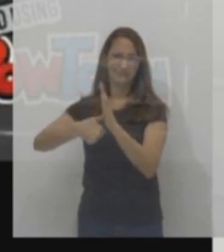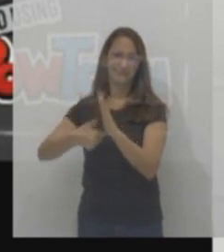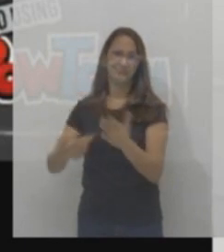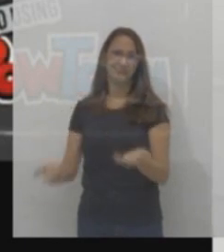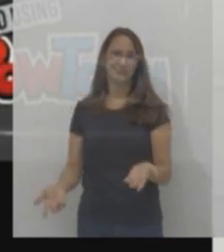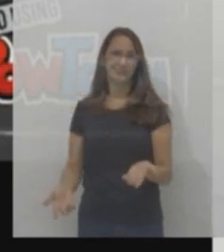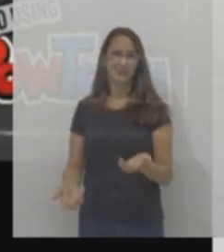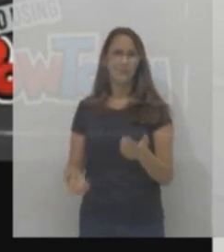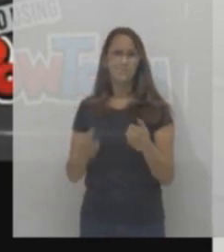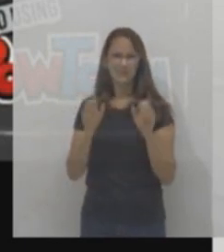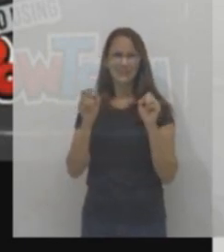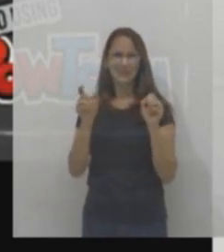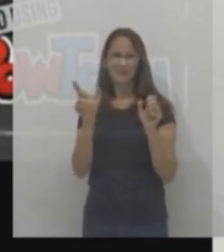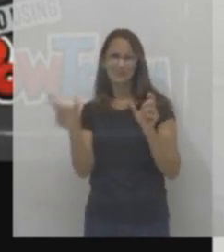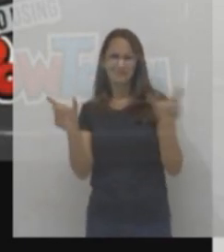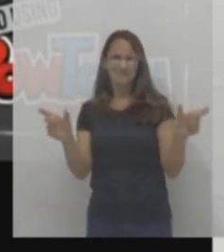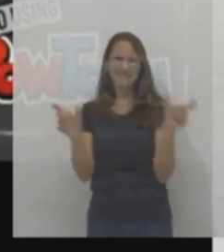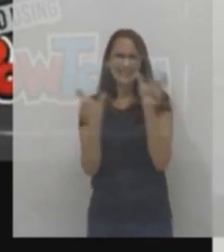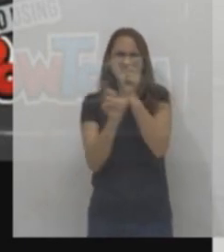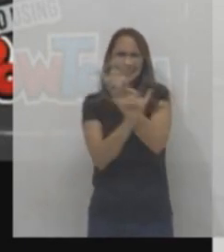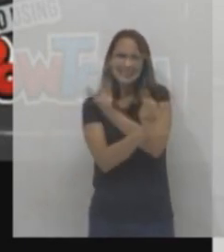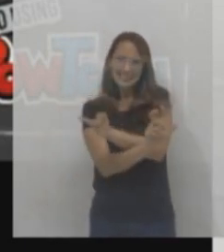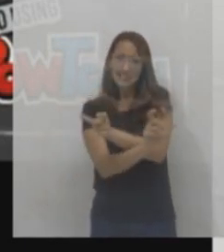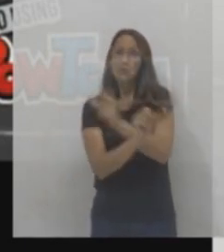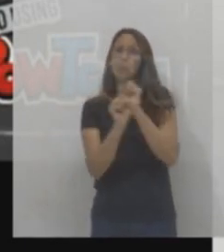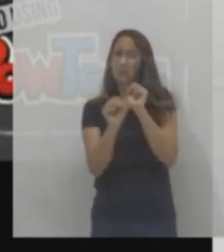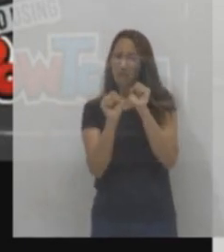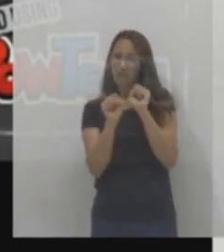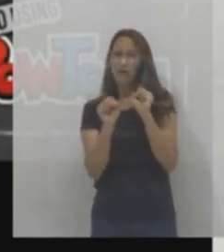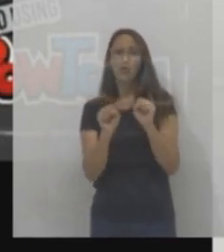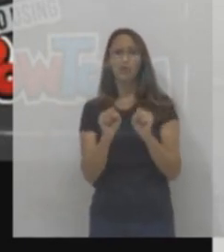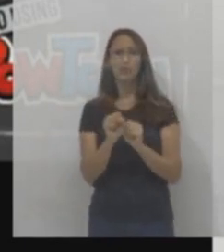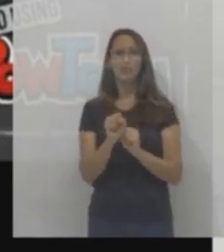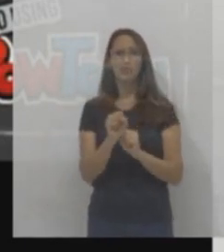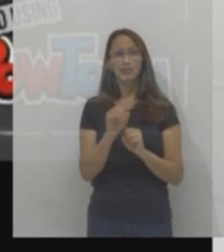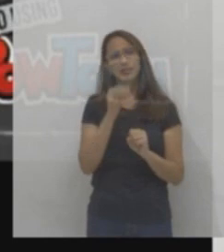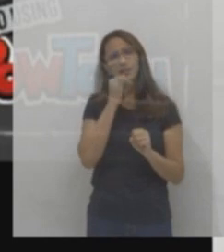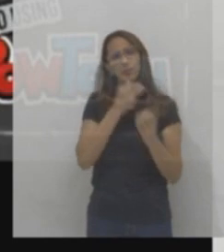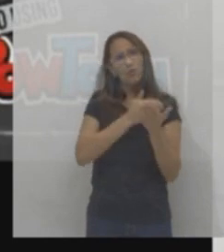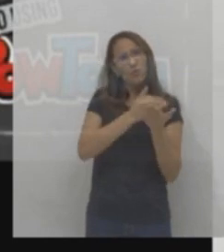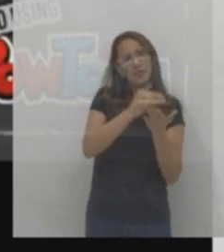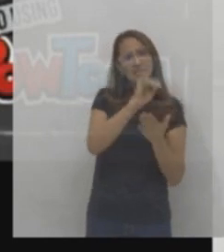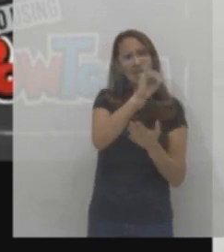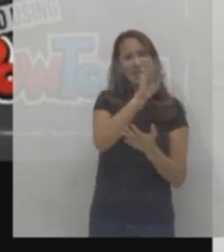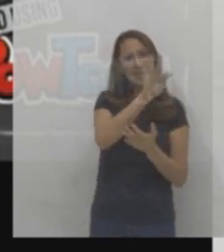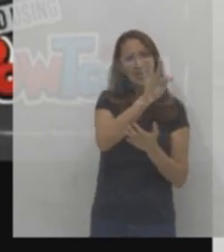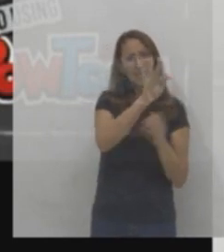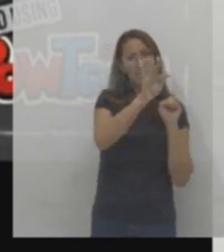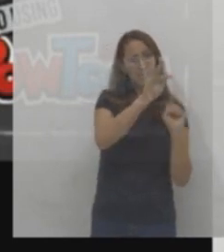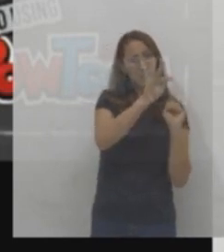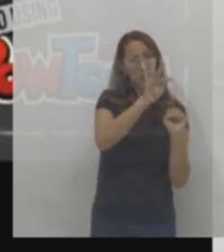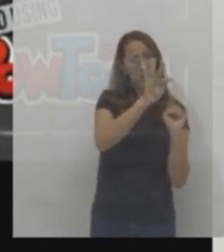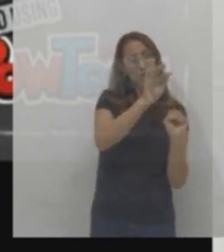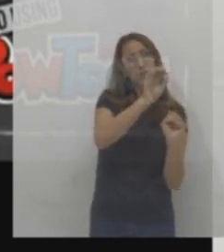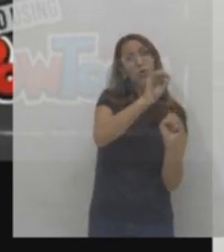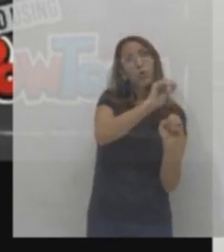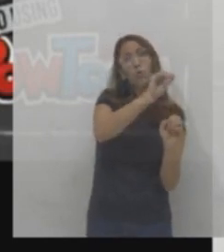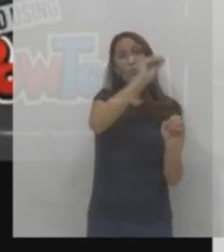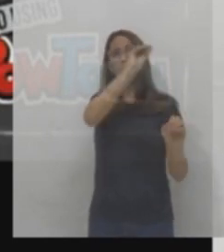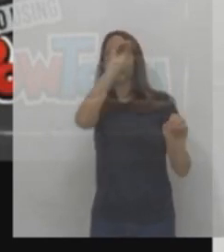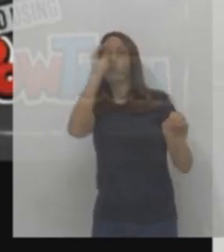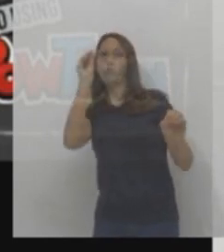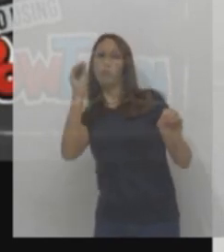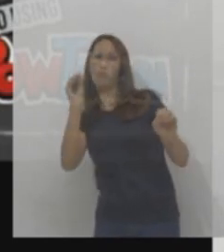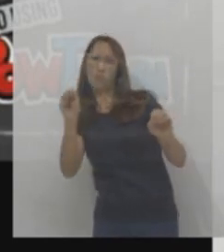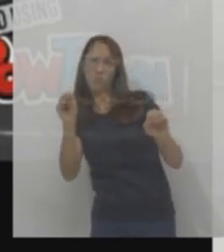falar aqui, ao contrário, eu poderia dizer assim, iniciar com if. If she doesn't hurry up, she'll be late for work. Se